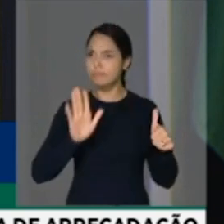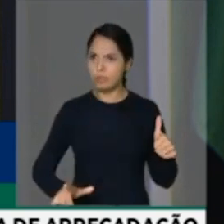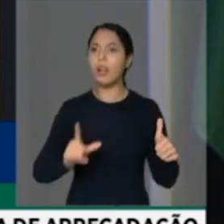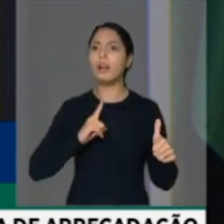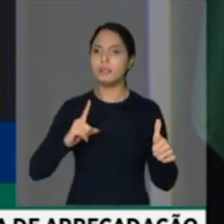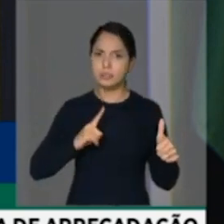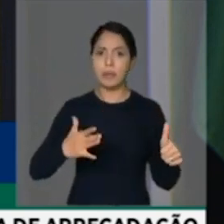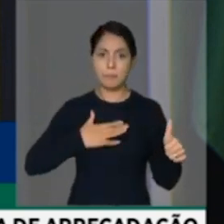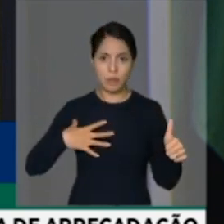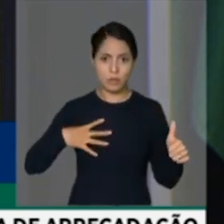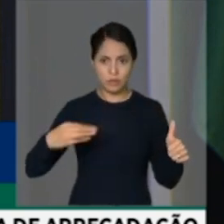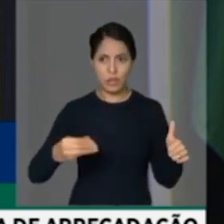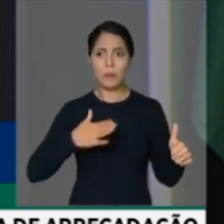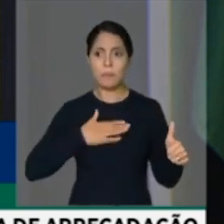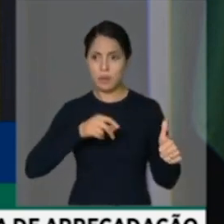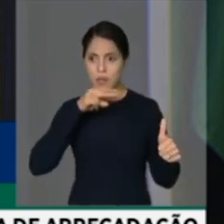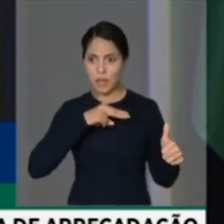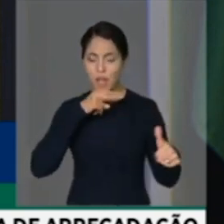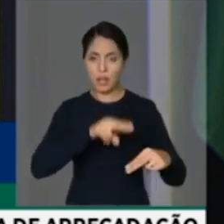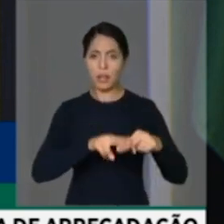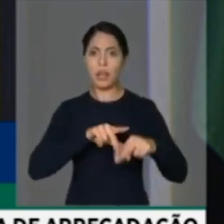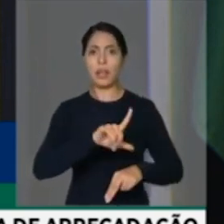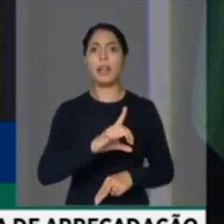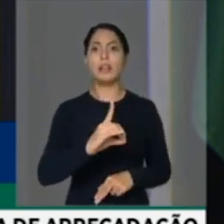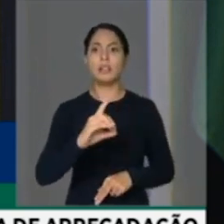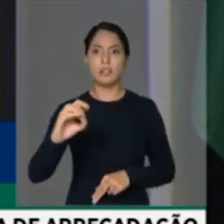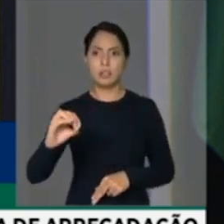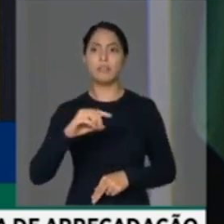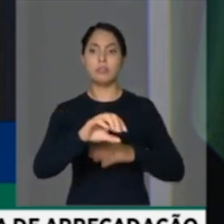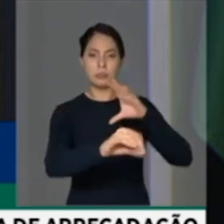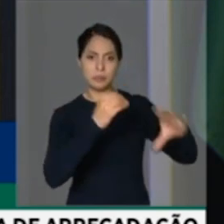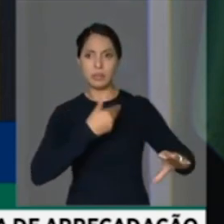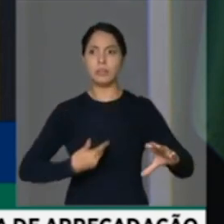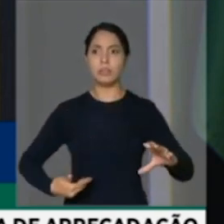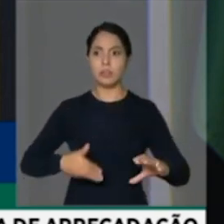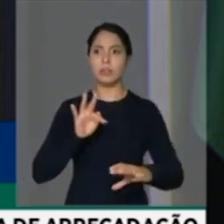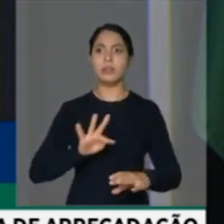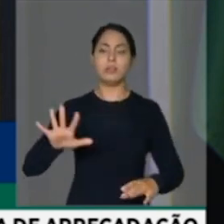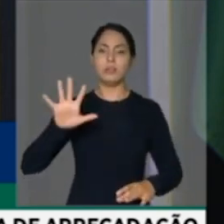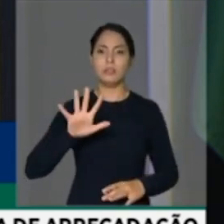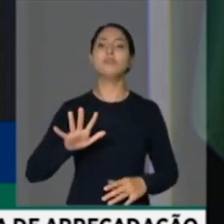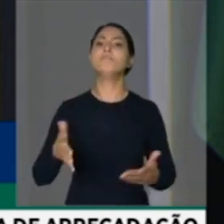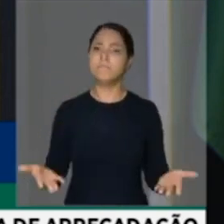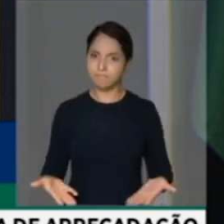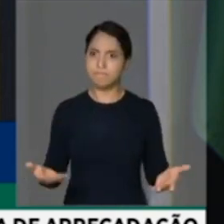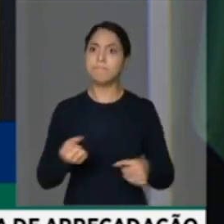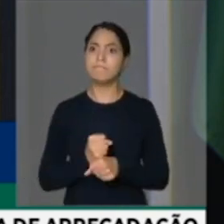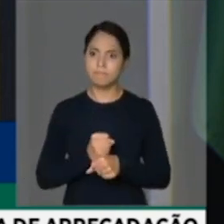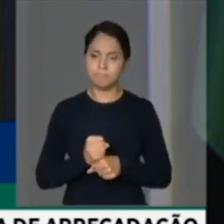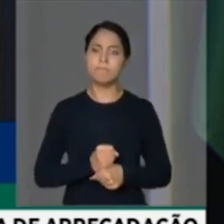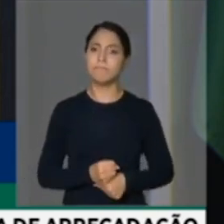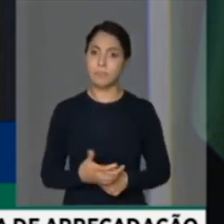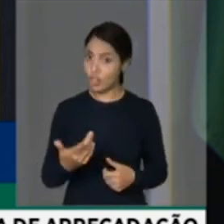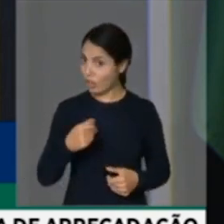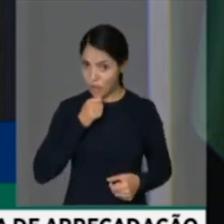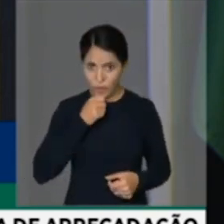cofres públicos devido à Lei de Diretrizes Orçamentárias enviada pelo governo a este parlamento neste ano. E mais do